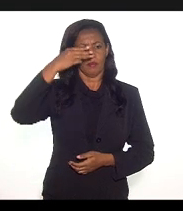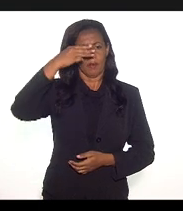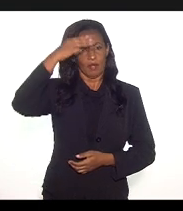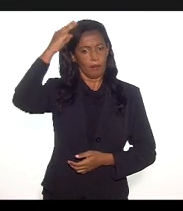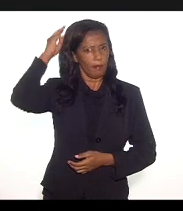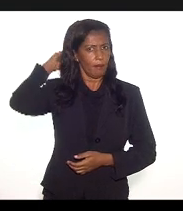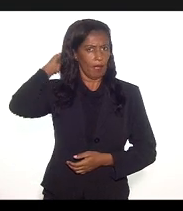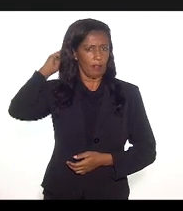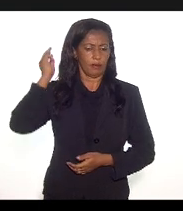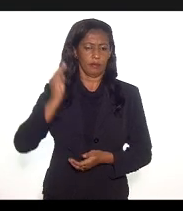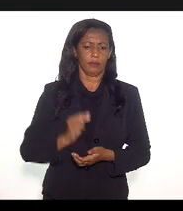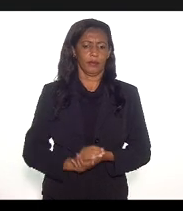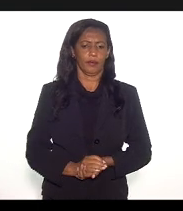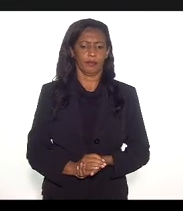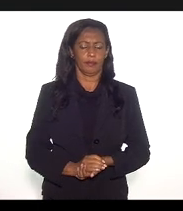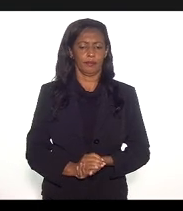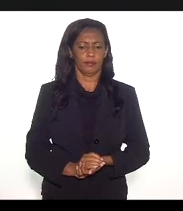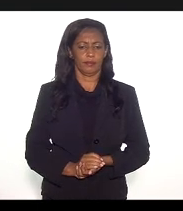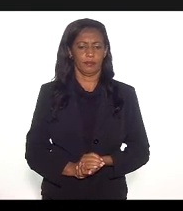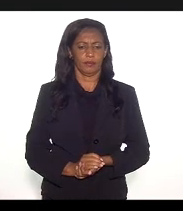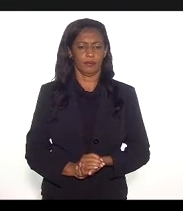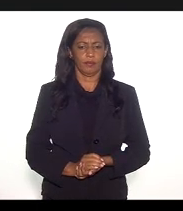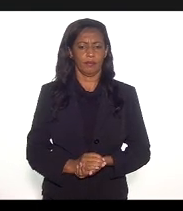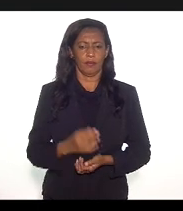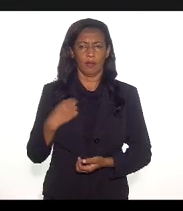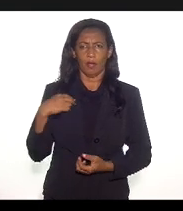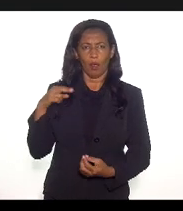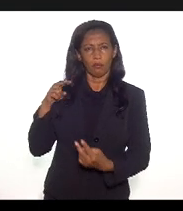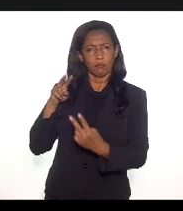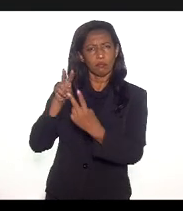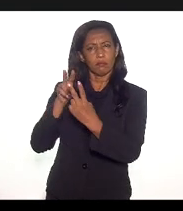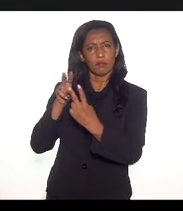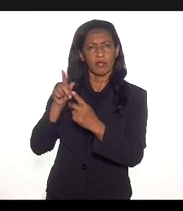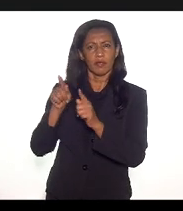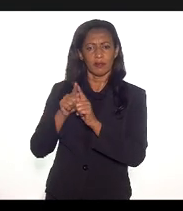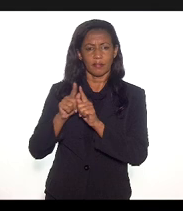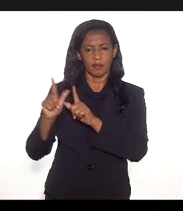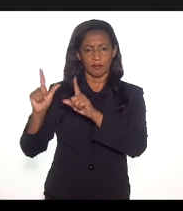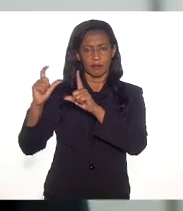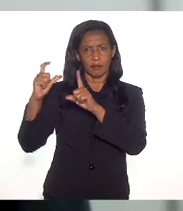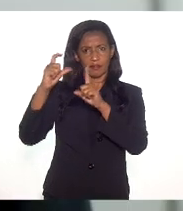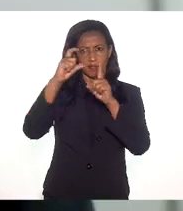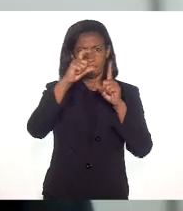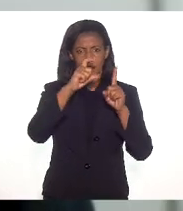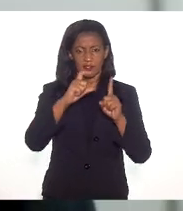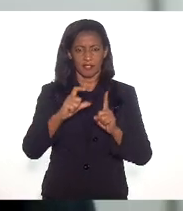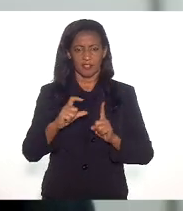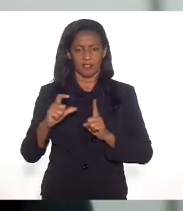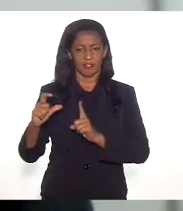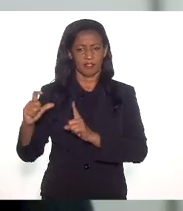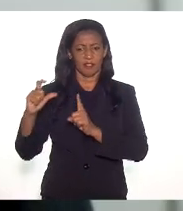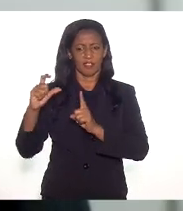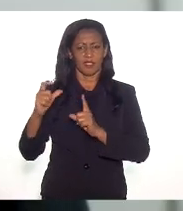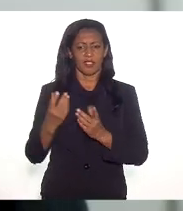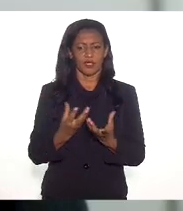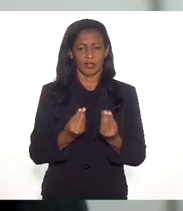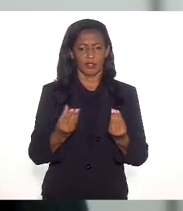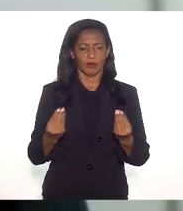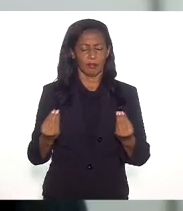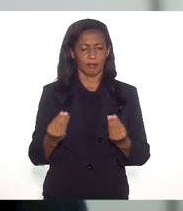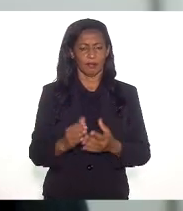Márcio Pacheco, que eu vejo aqui já na tela, e de